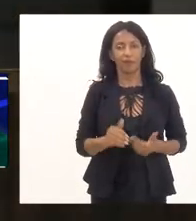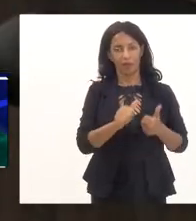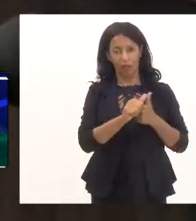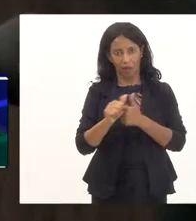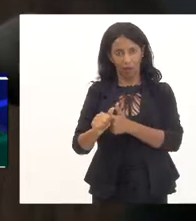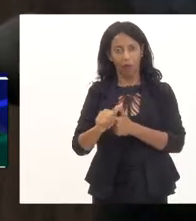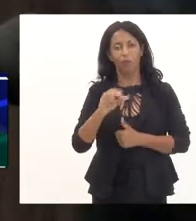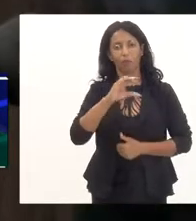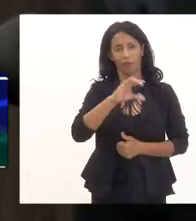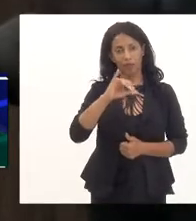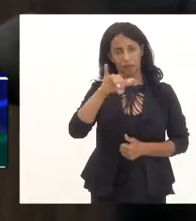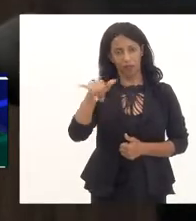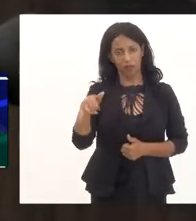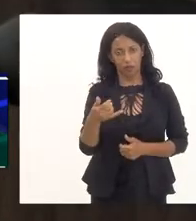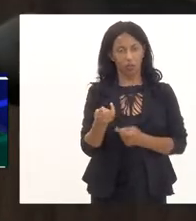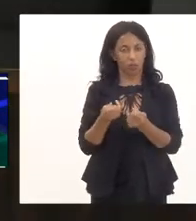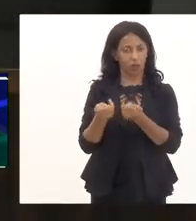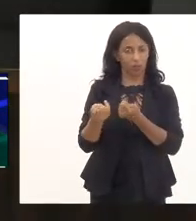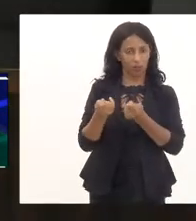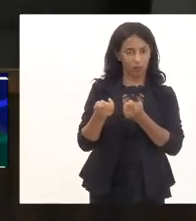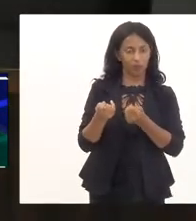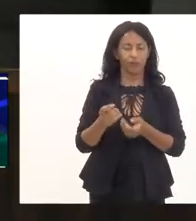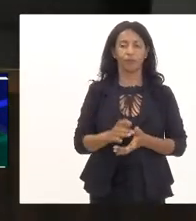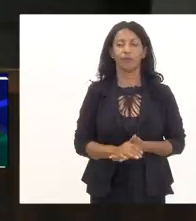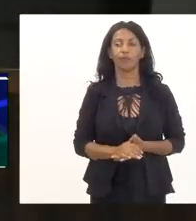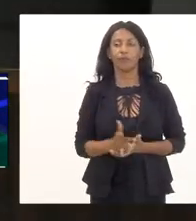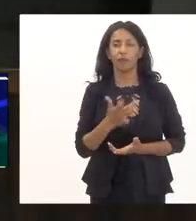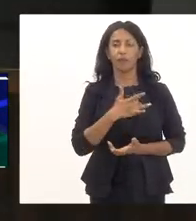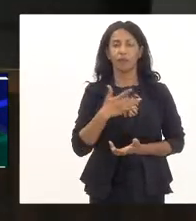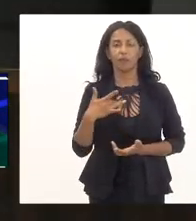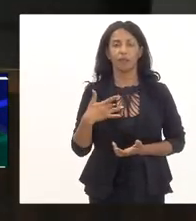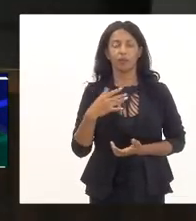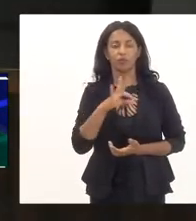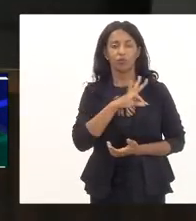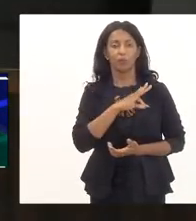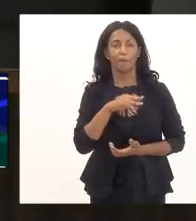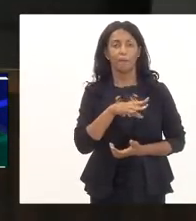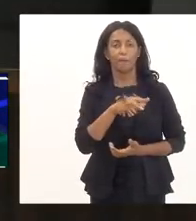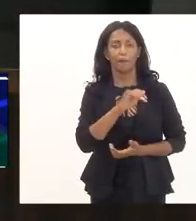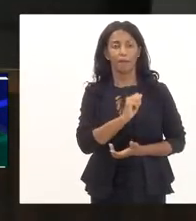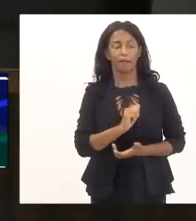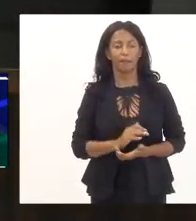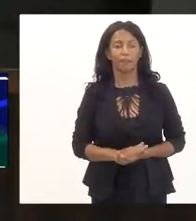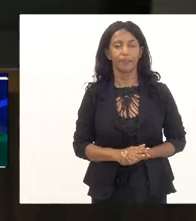vamos acompanhar o parecer da Comissão de Economia. Pela Comissão de Saúde, deputada Marta Rocha.